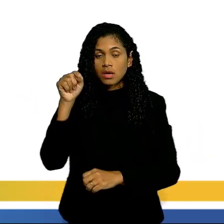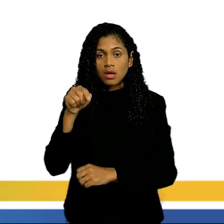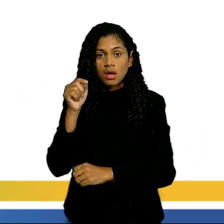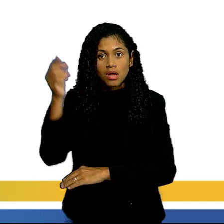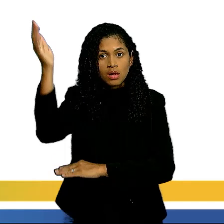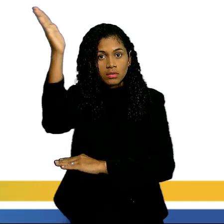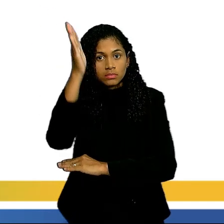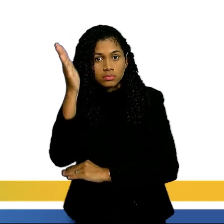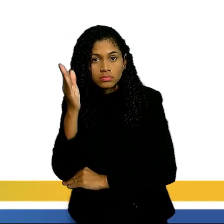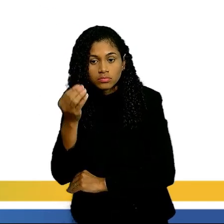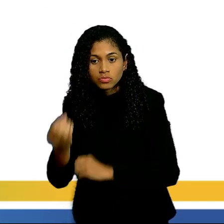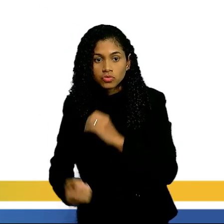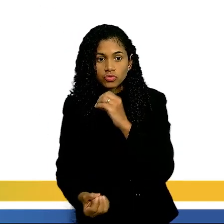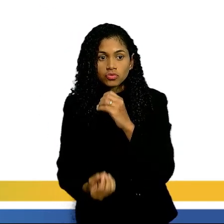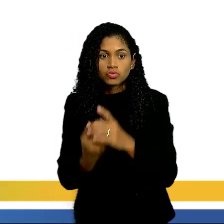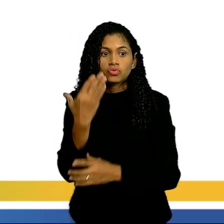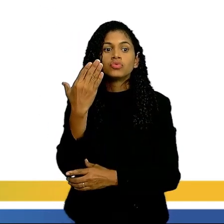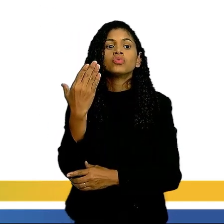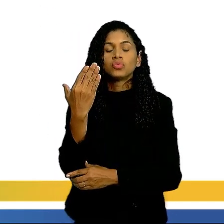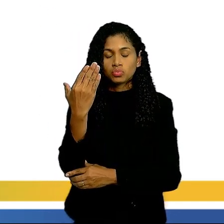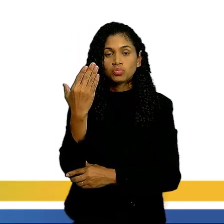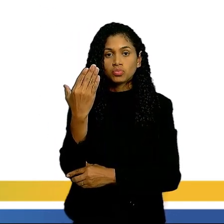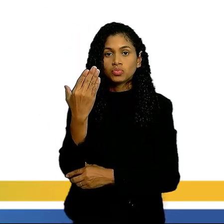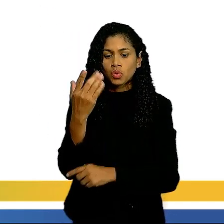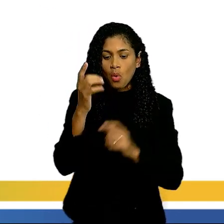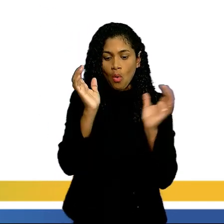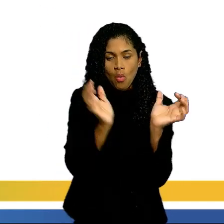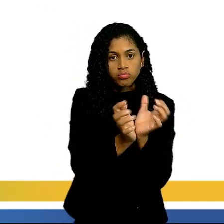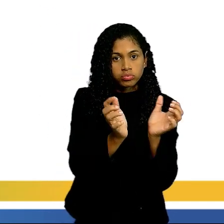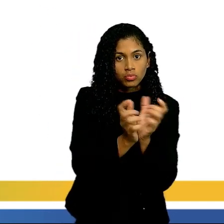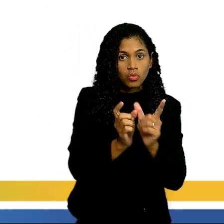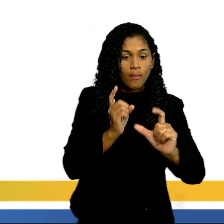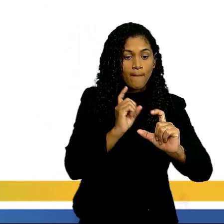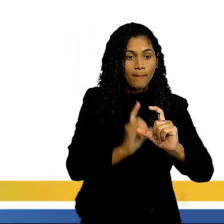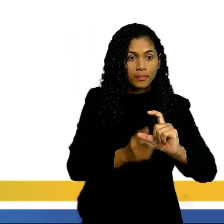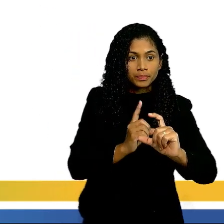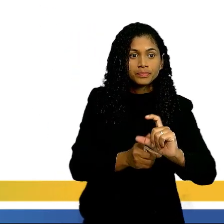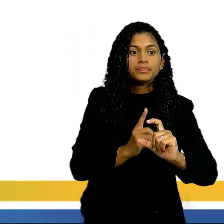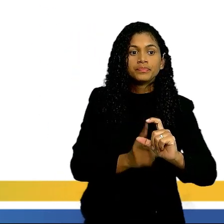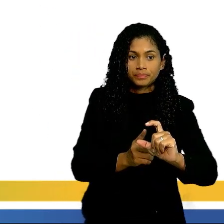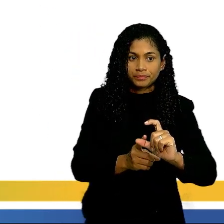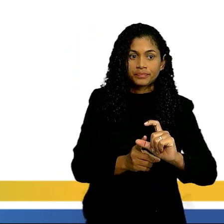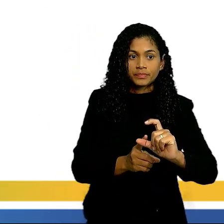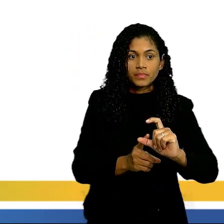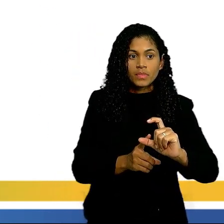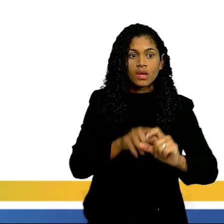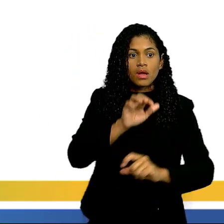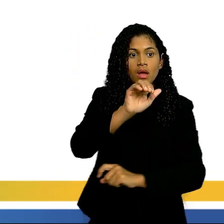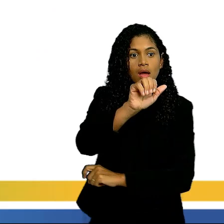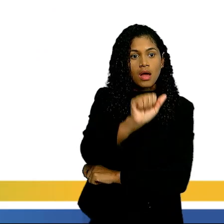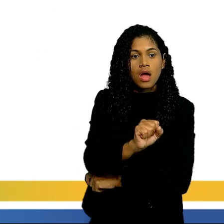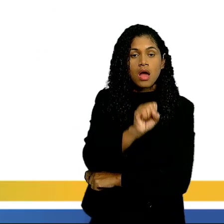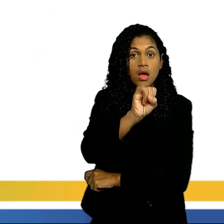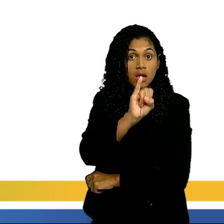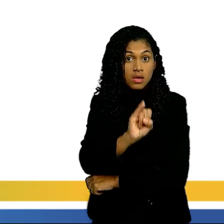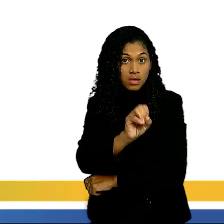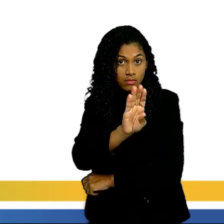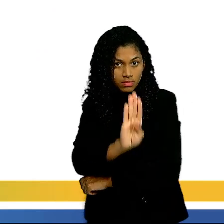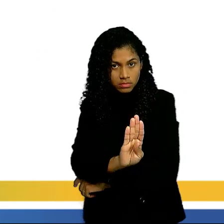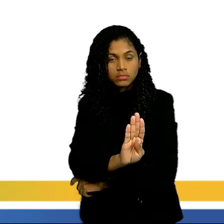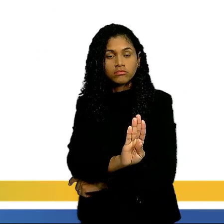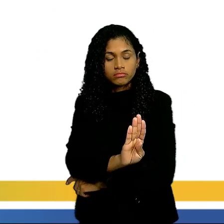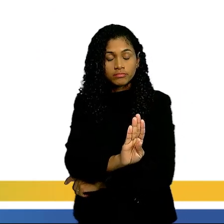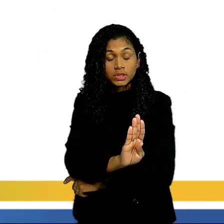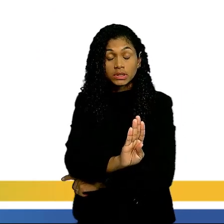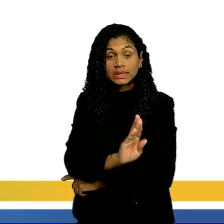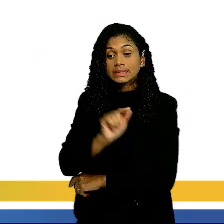comunista, que é a Aliança Nacional Libertadora, liderada por Luiz Carlos Prestes, e também vai